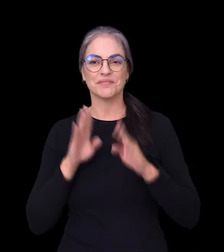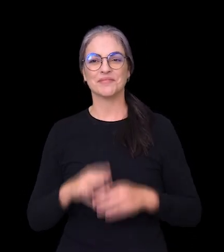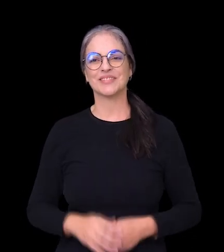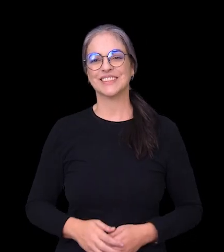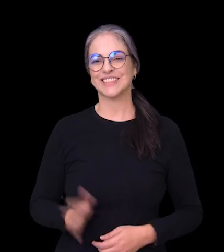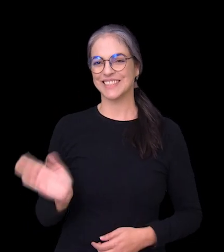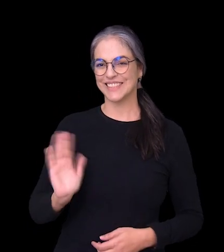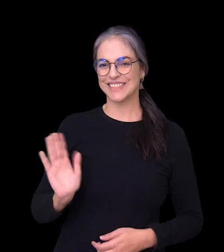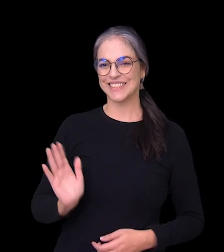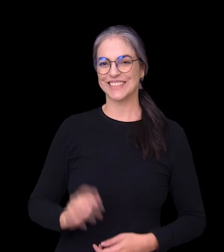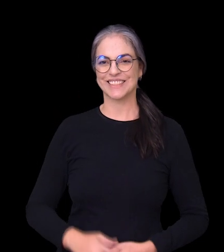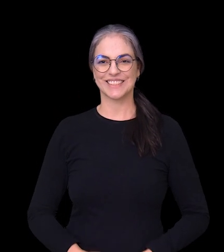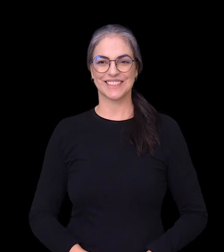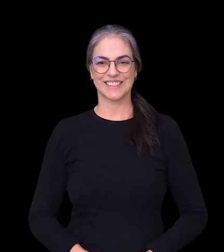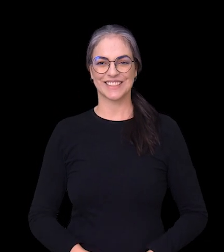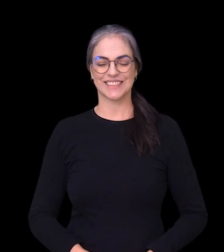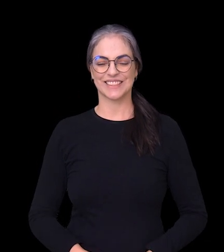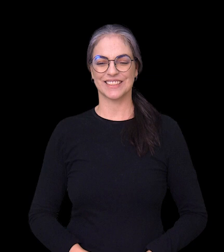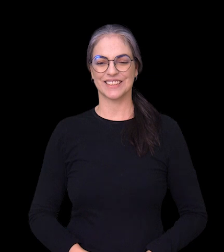a próxima.